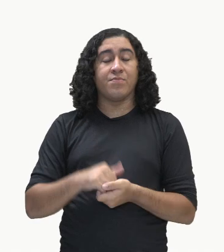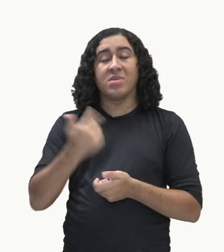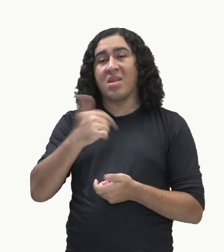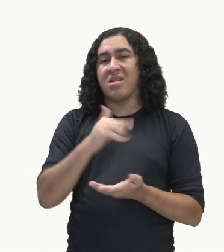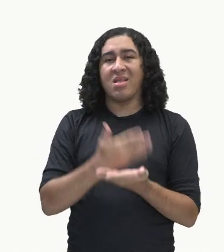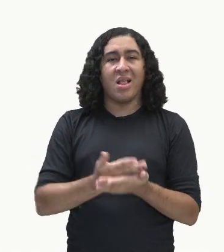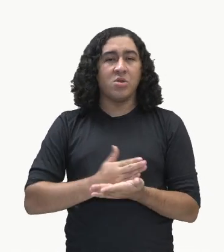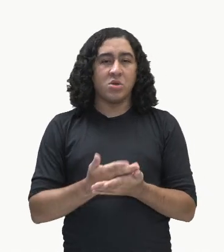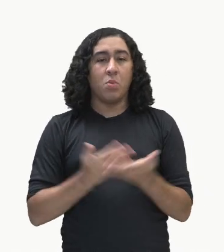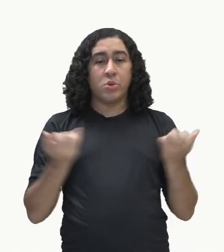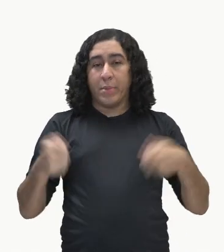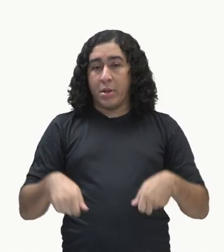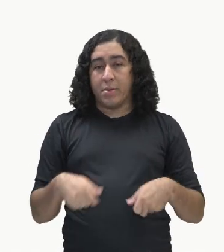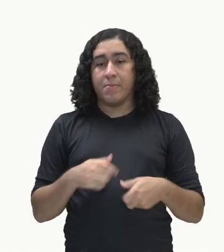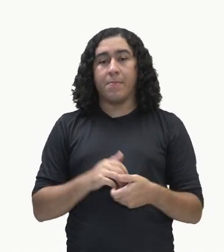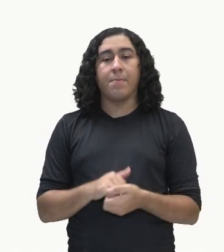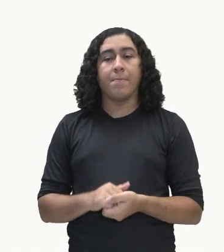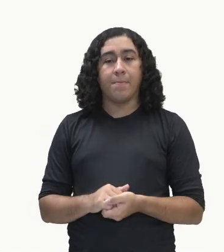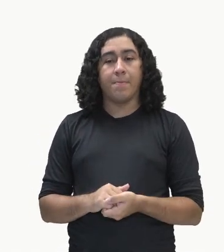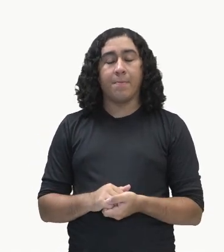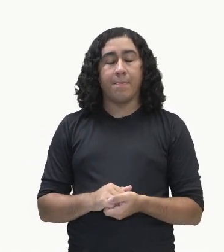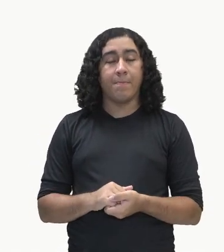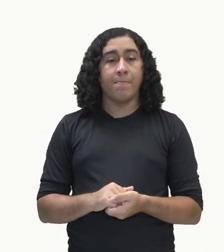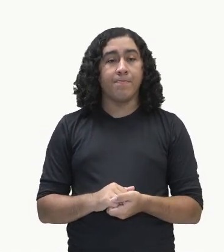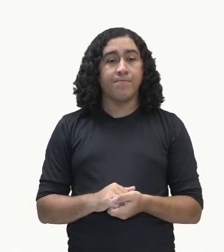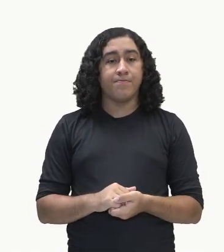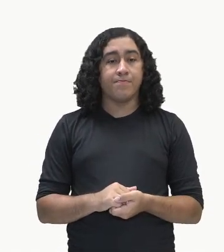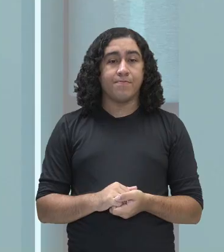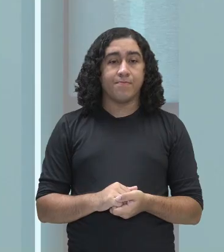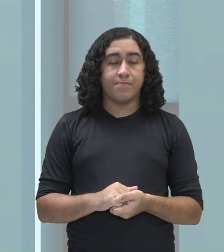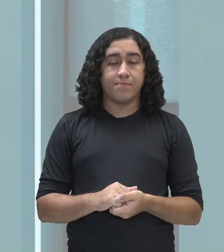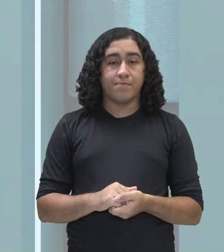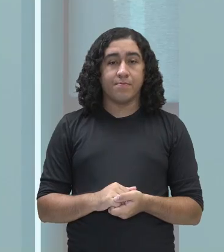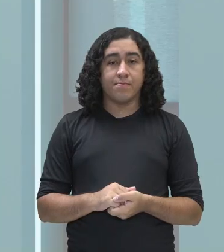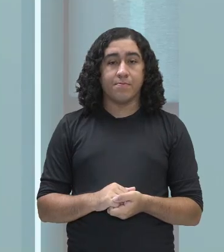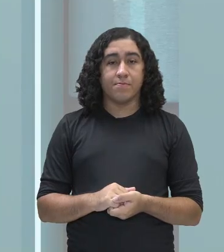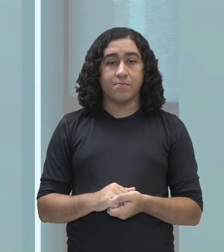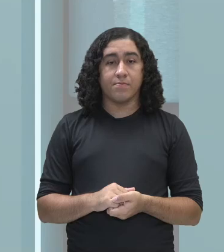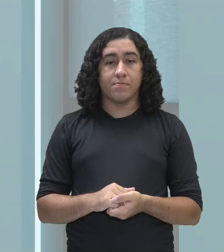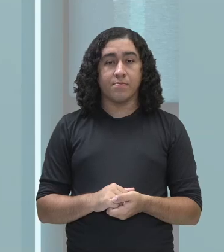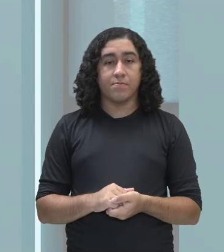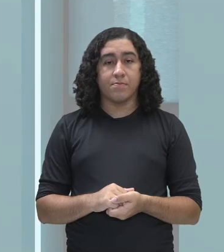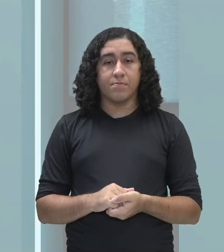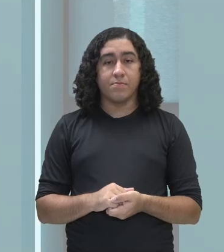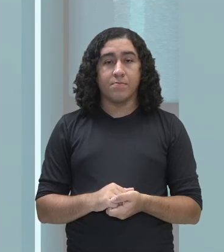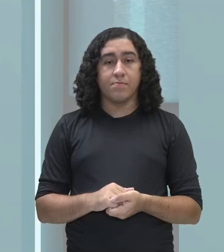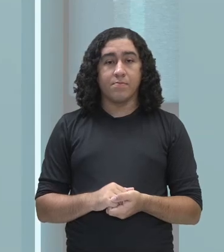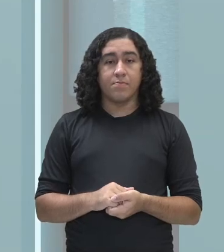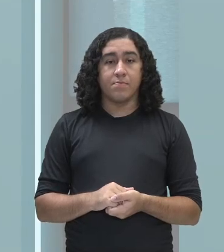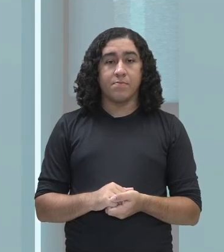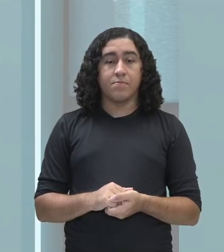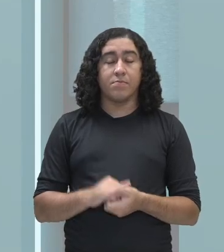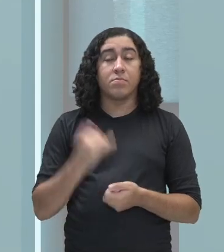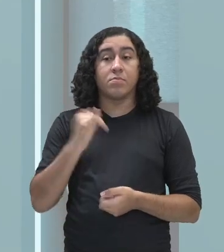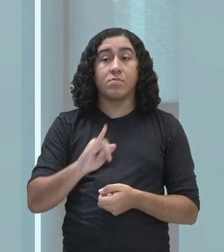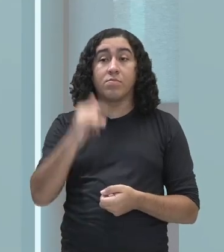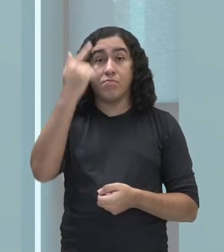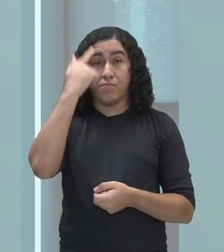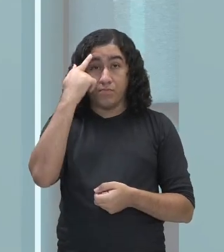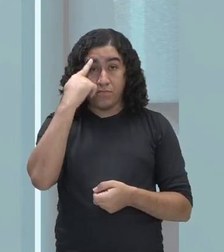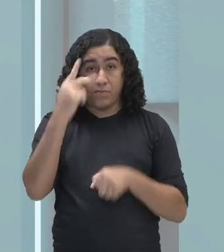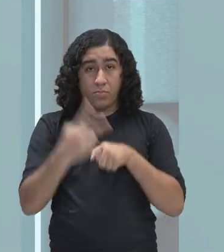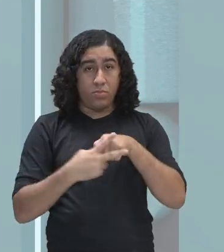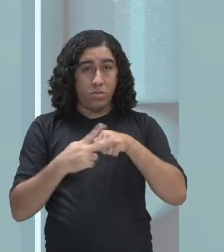tradução. Então, uma informação acrescentada aqui, tá? Quando eu falo em verbo auxiliar, eu estou falando